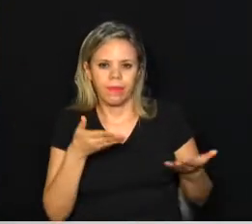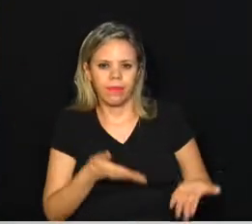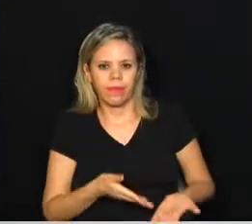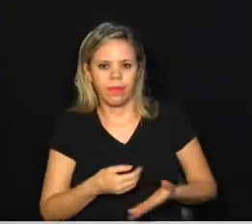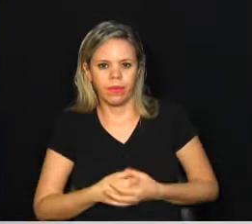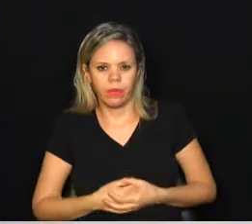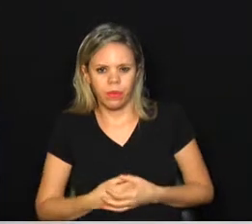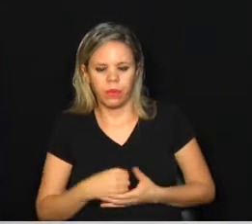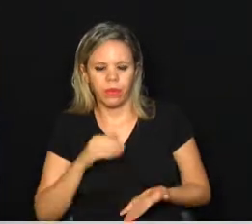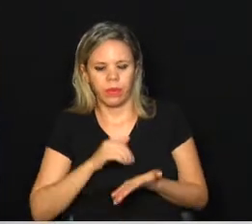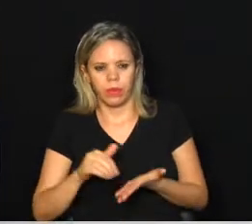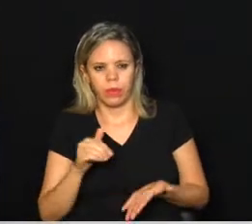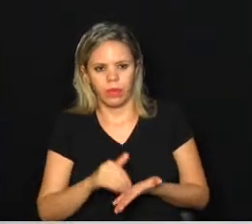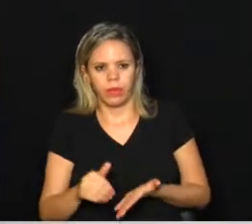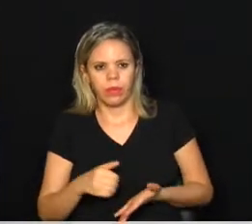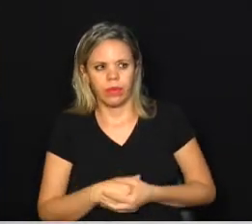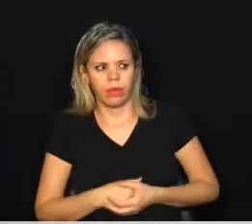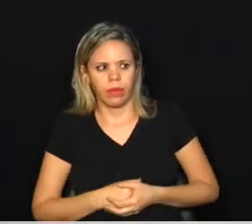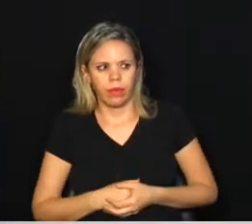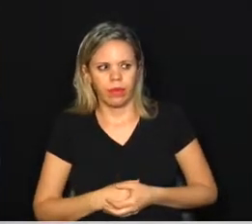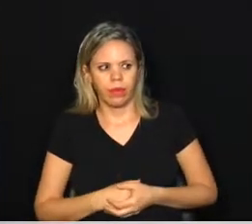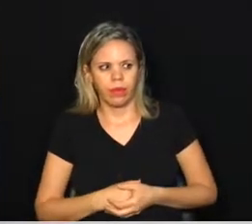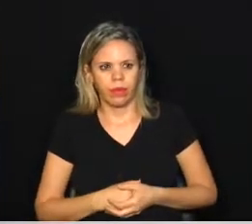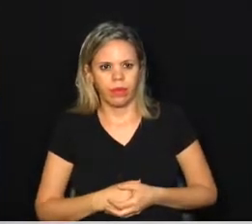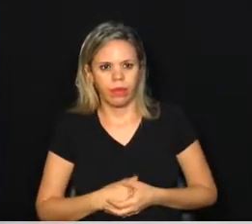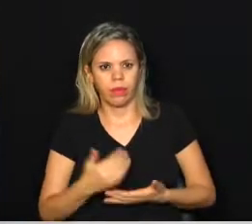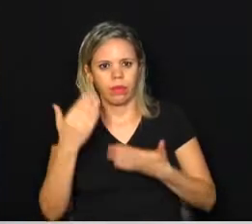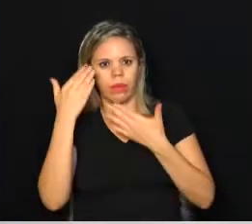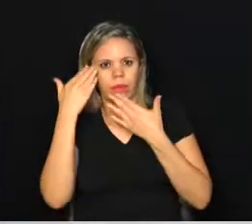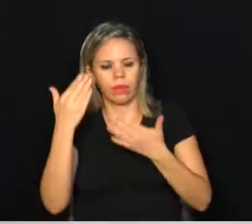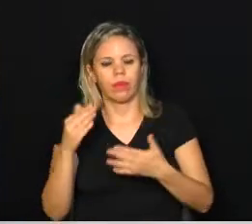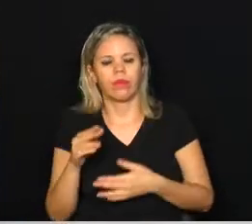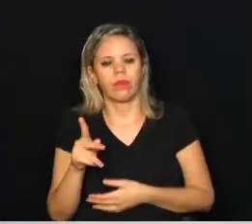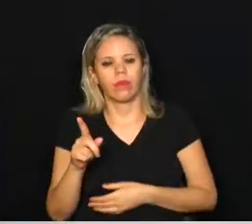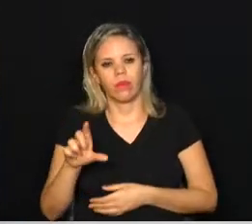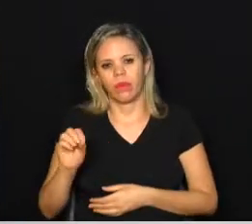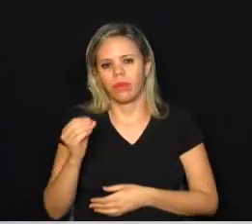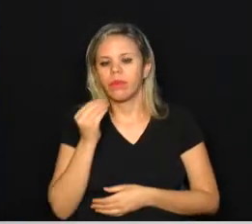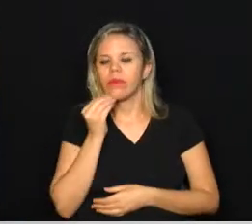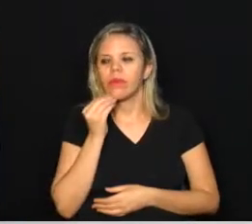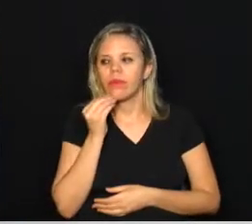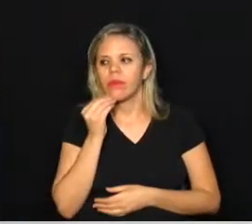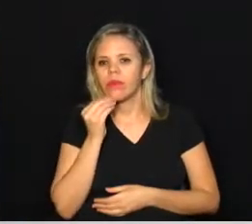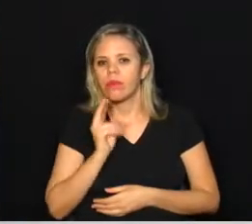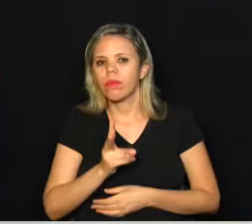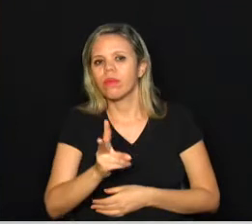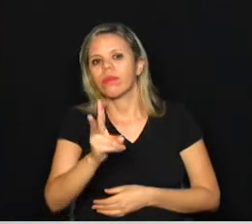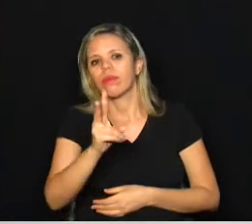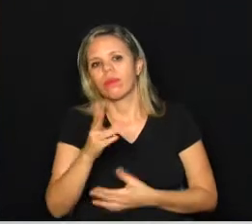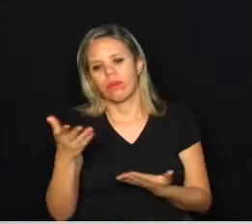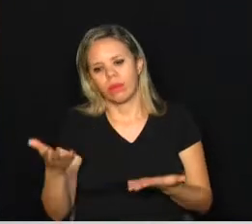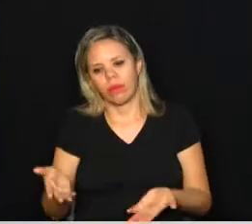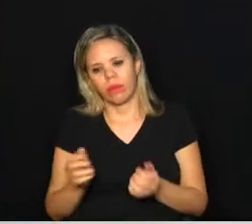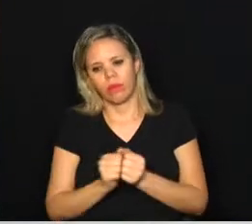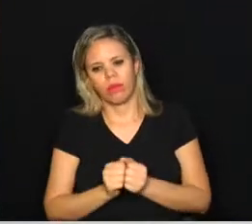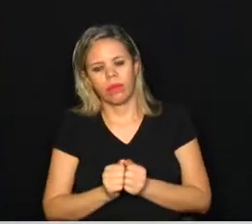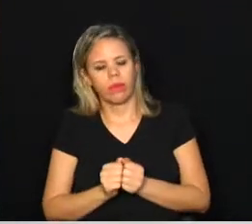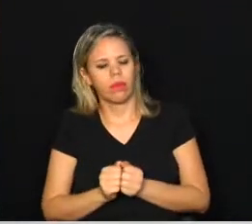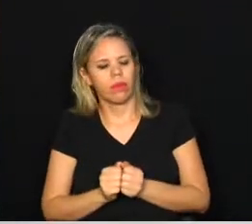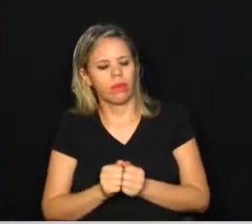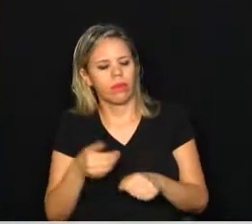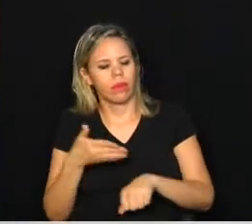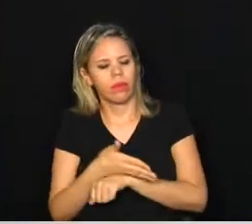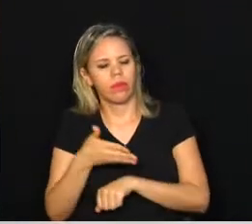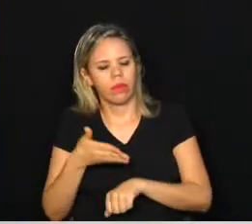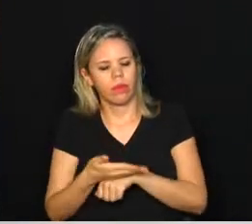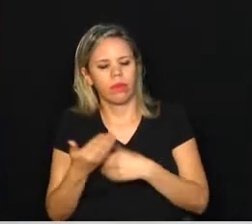a nossa secretaria. Então, muito obrigada, Paulo, por essa oportunidade. Eu continuo, obviamente, aqui com vocês para participar